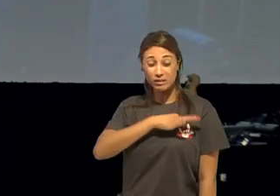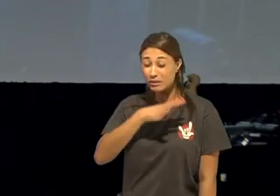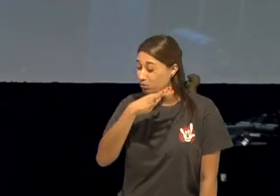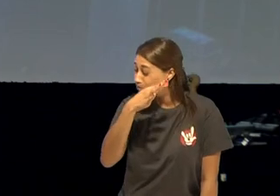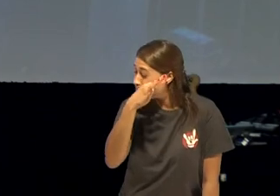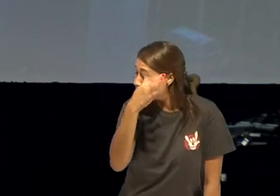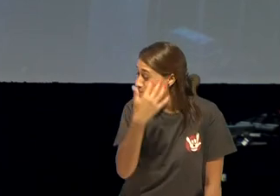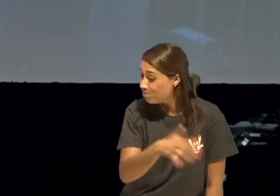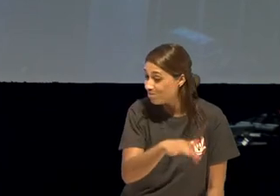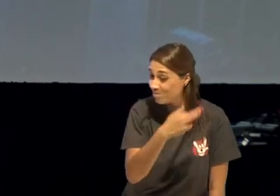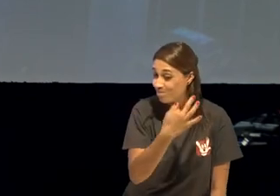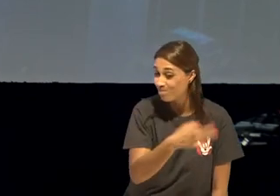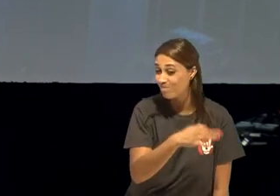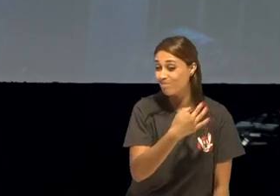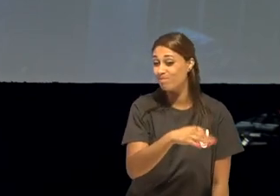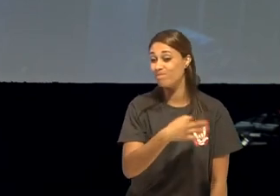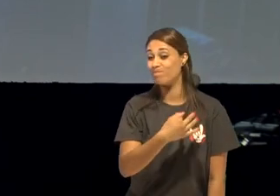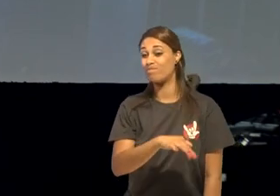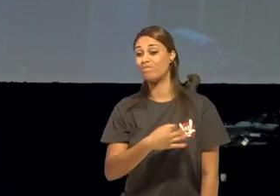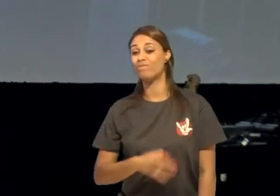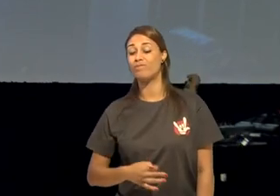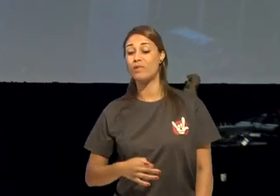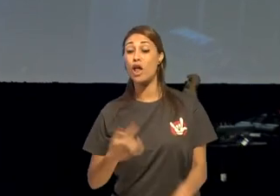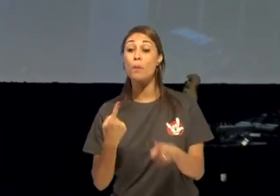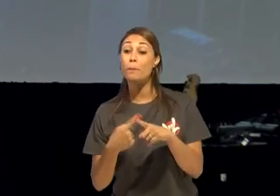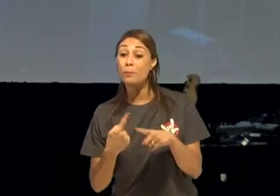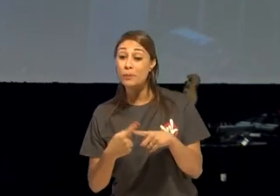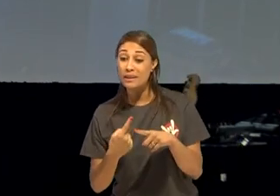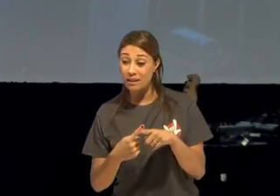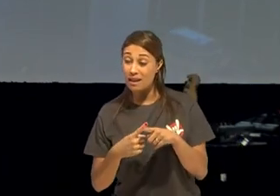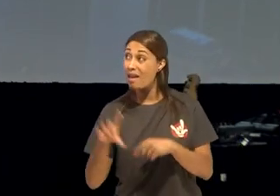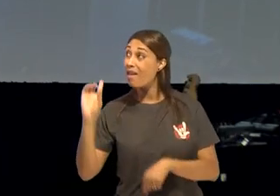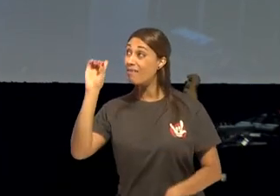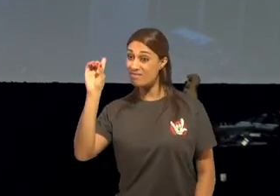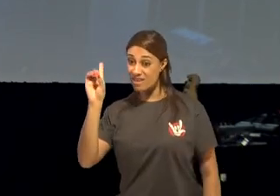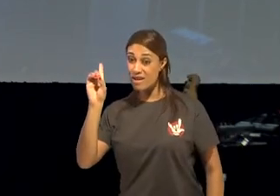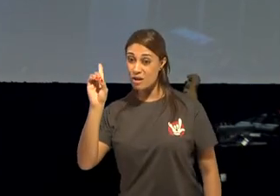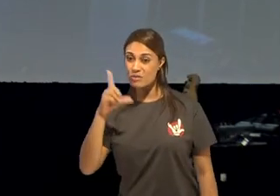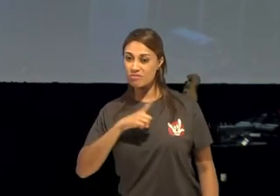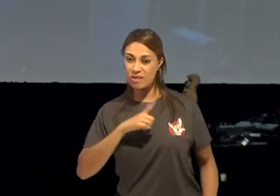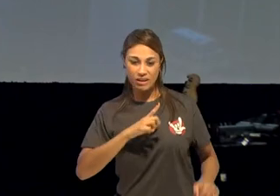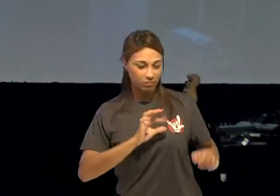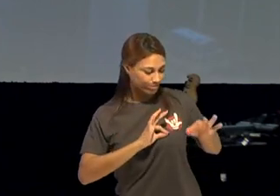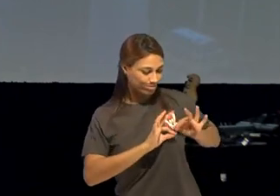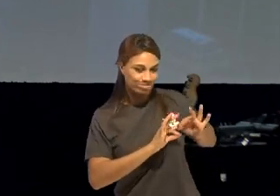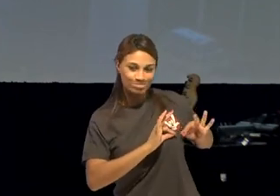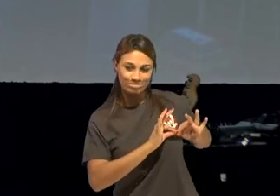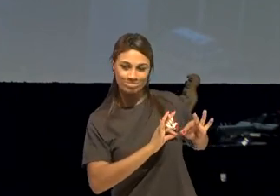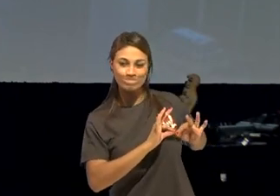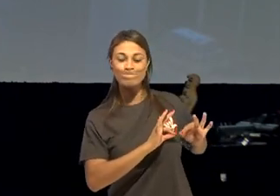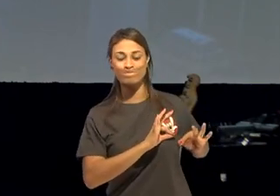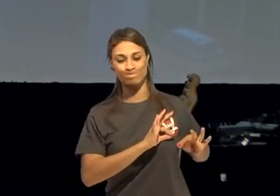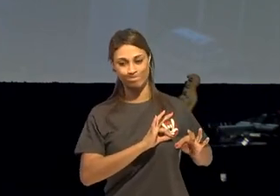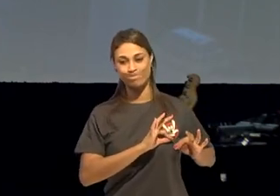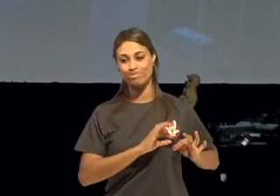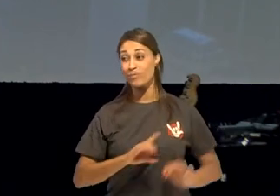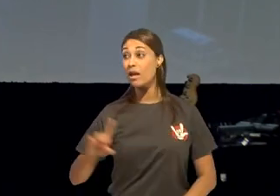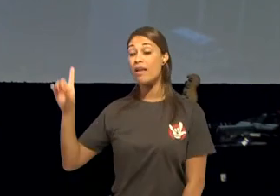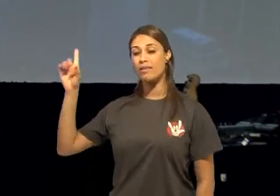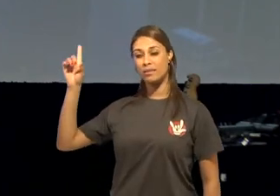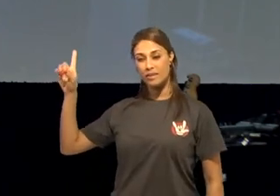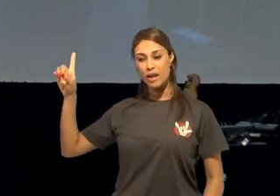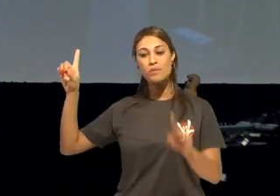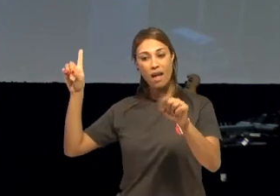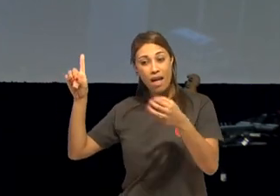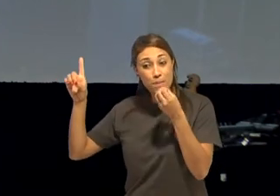porque precisa doer. O nosso Pai, Ele não é só um Pai bom, Ele é um Pai bom, e na sua bondade